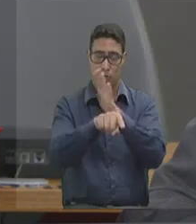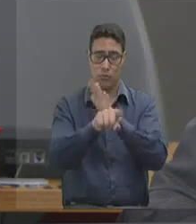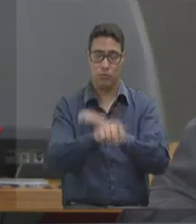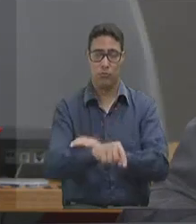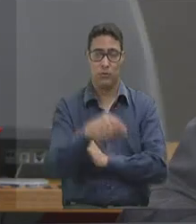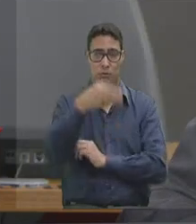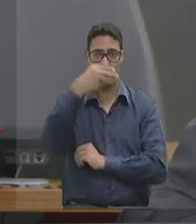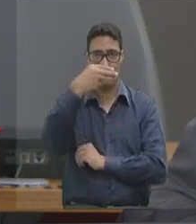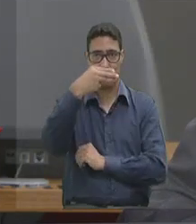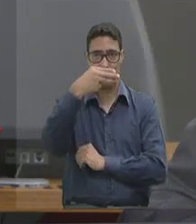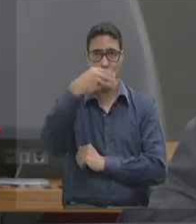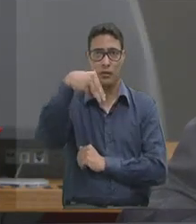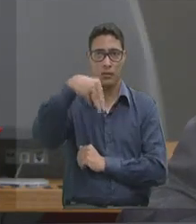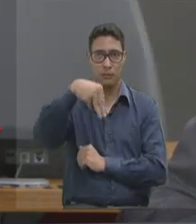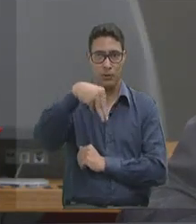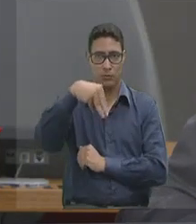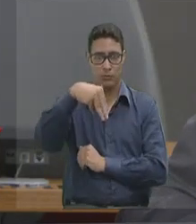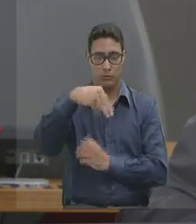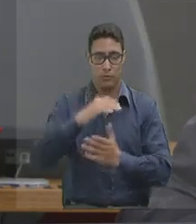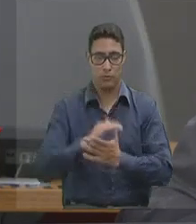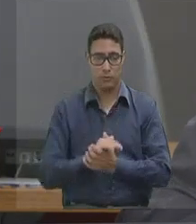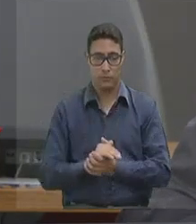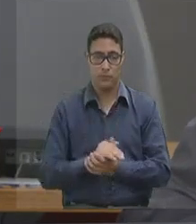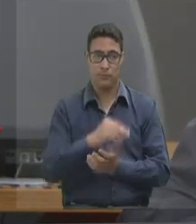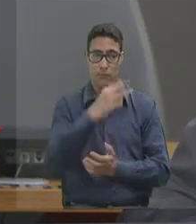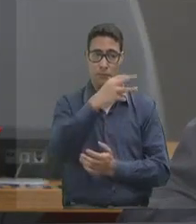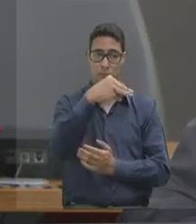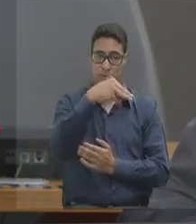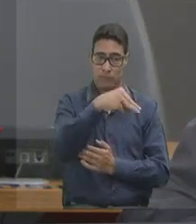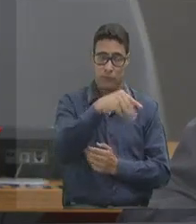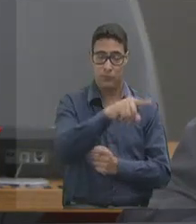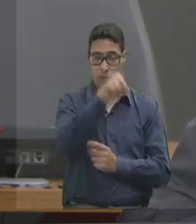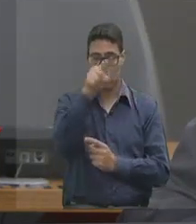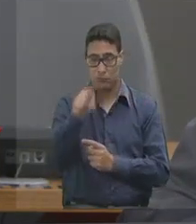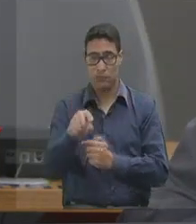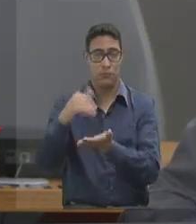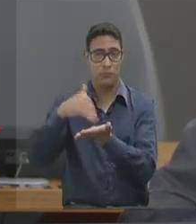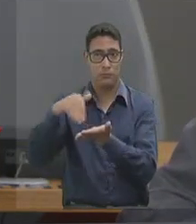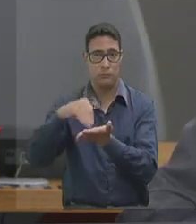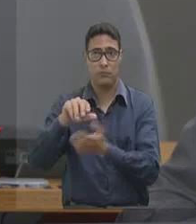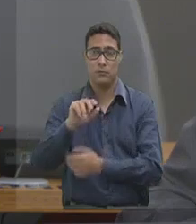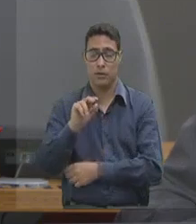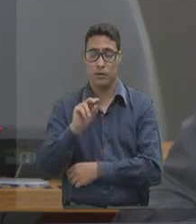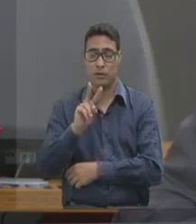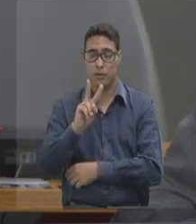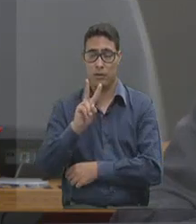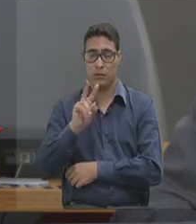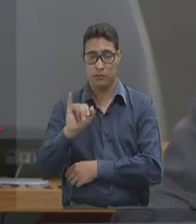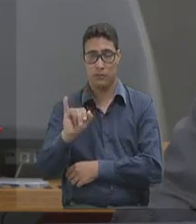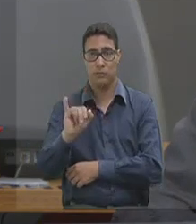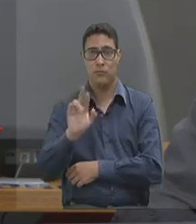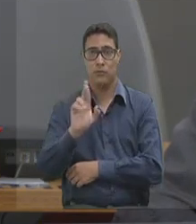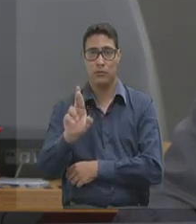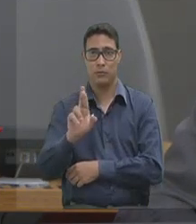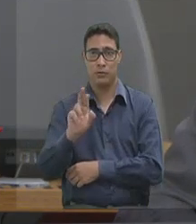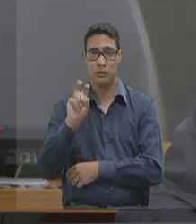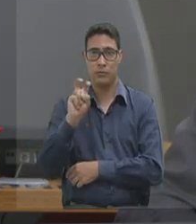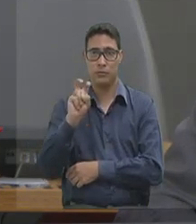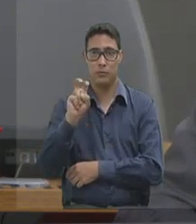de três minutos após a interpelação autoridade Estadual de explorar de cinco minutos para responder